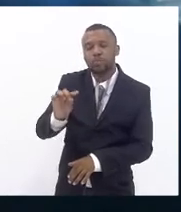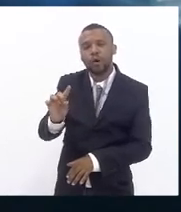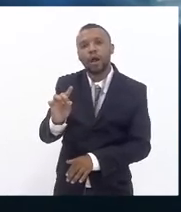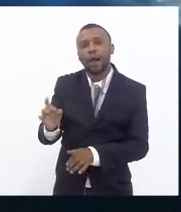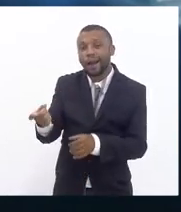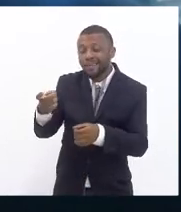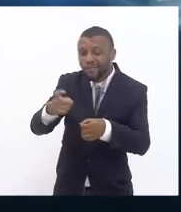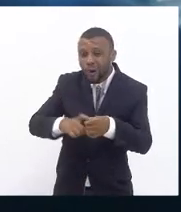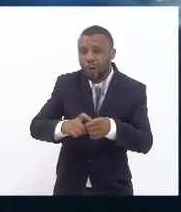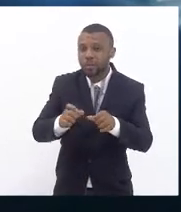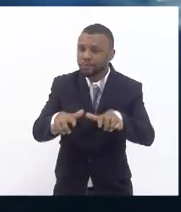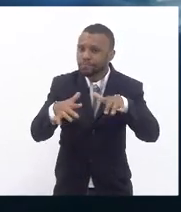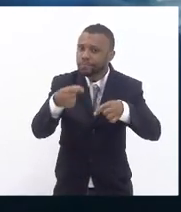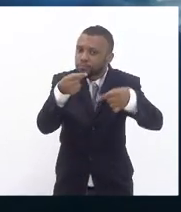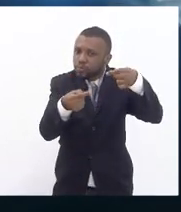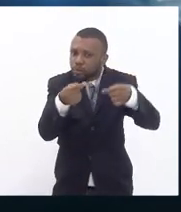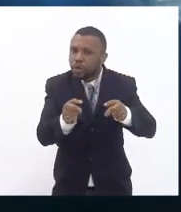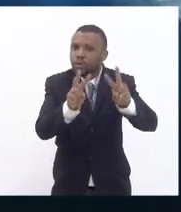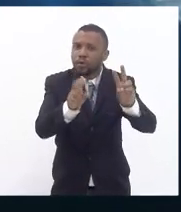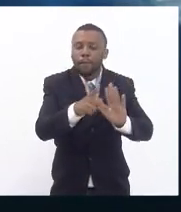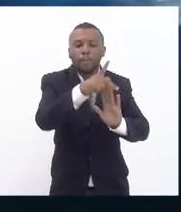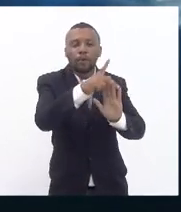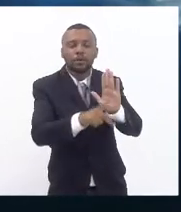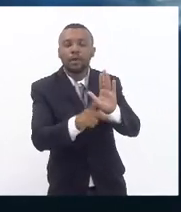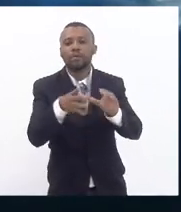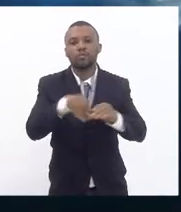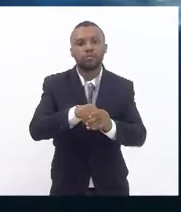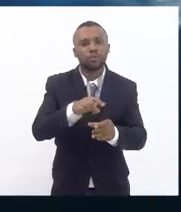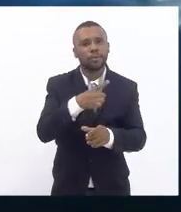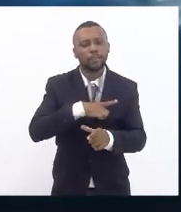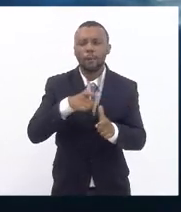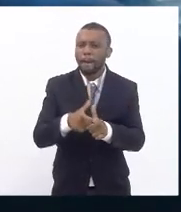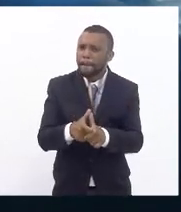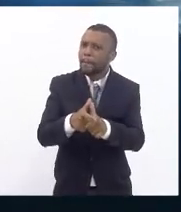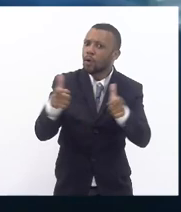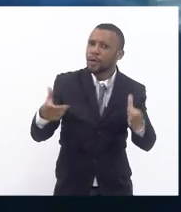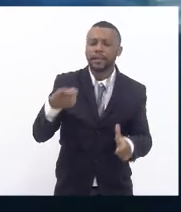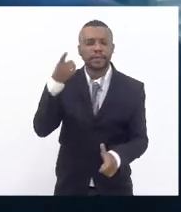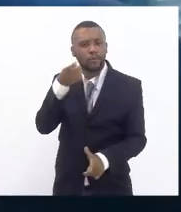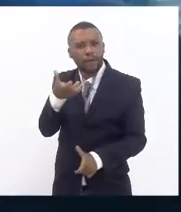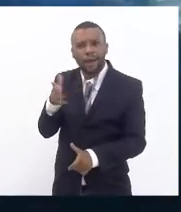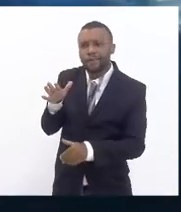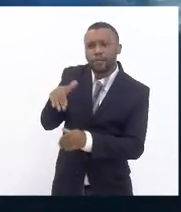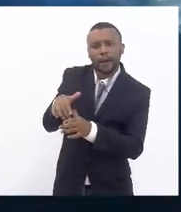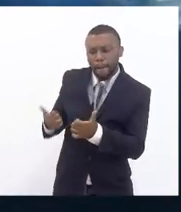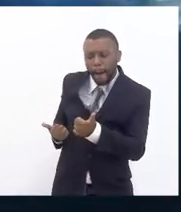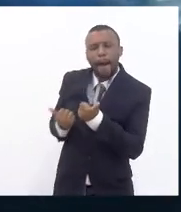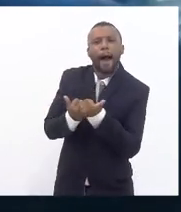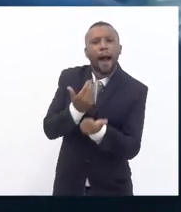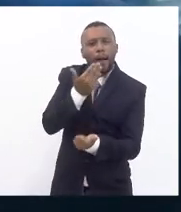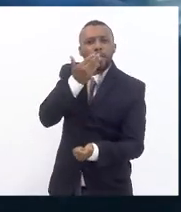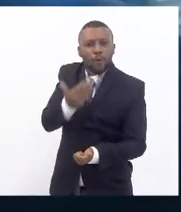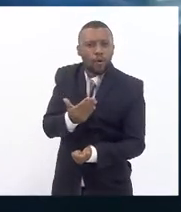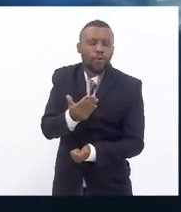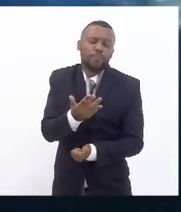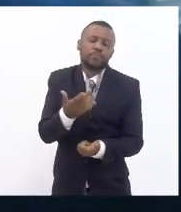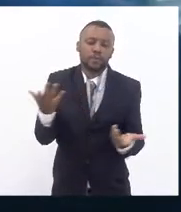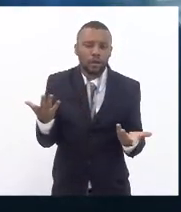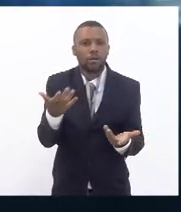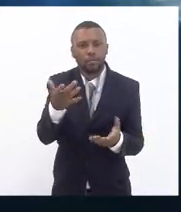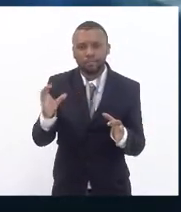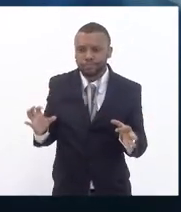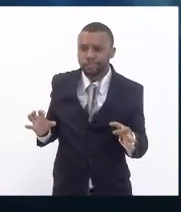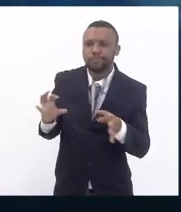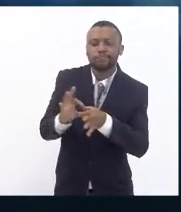da incorporação. E nós temos uma ampla maioria de deputados para votar favoravelmente. Me associo à